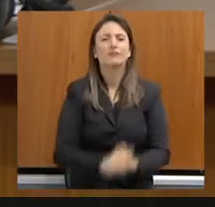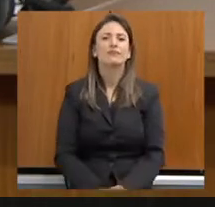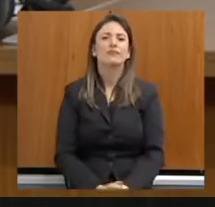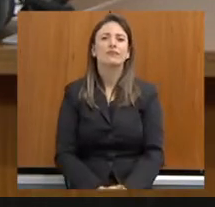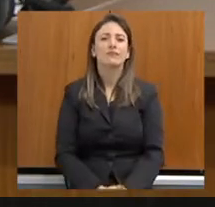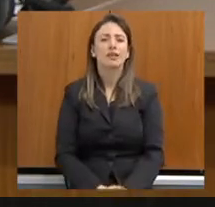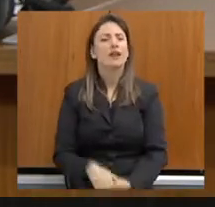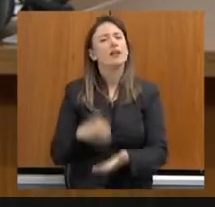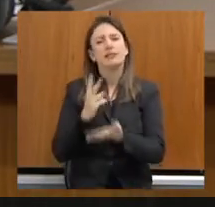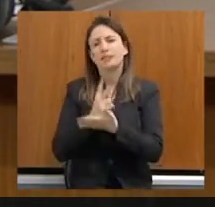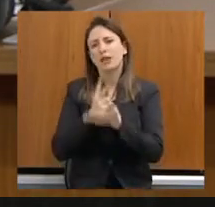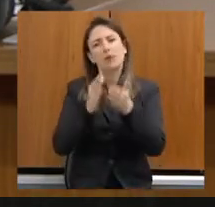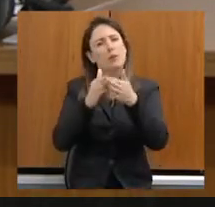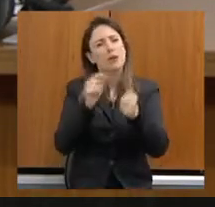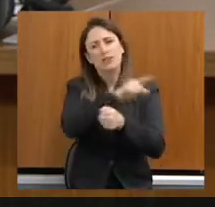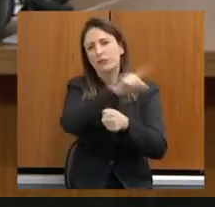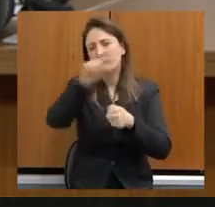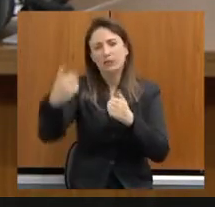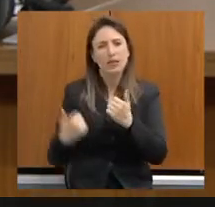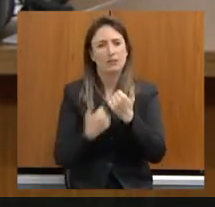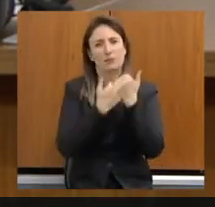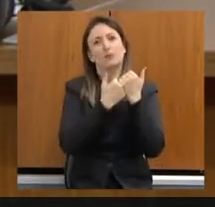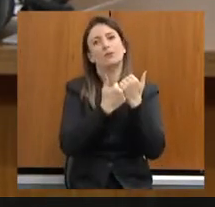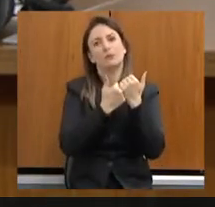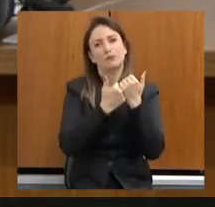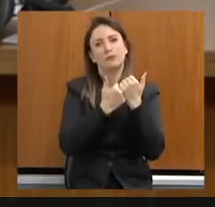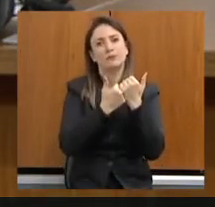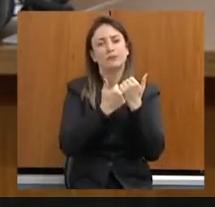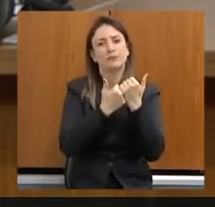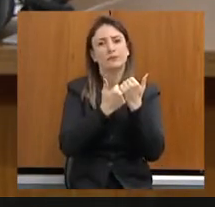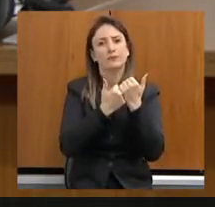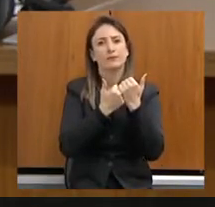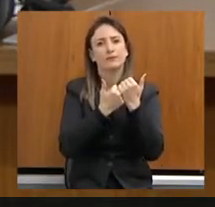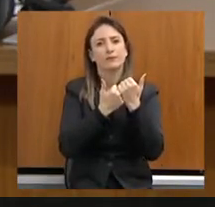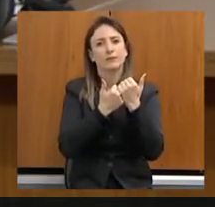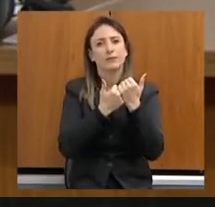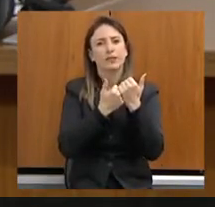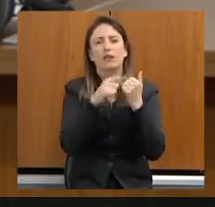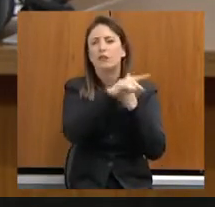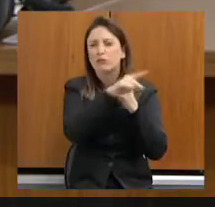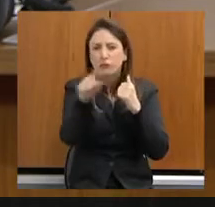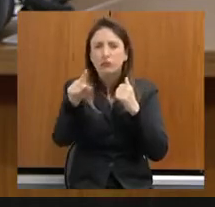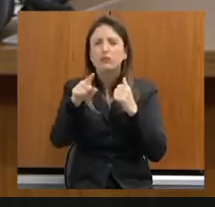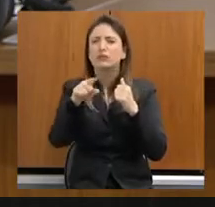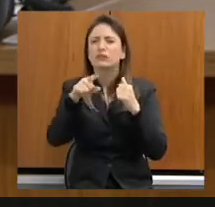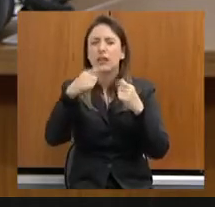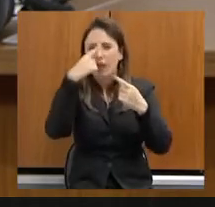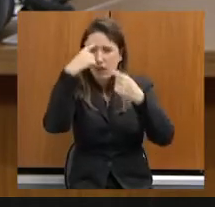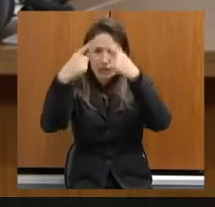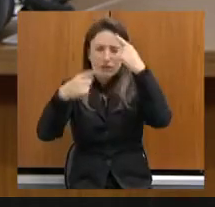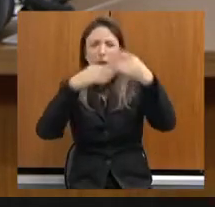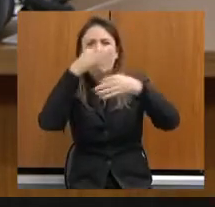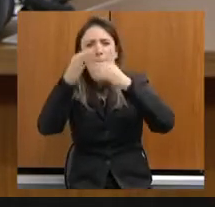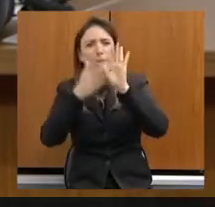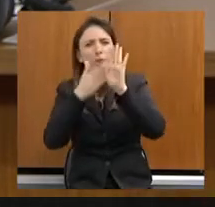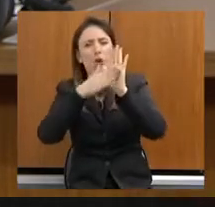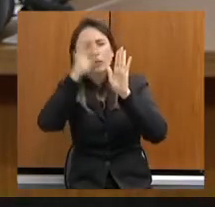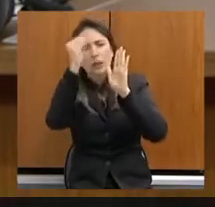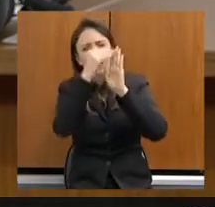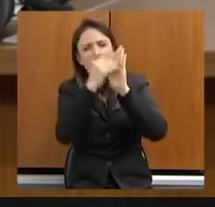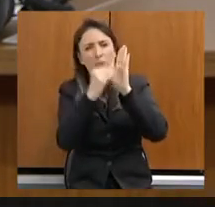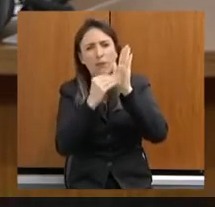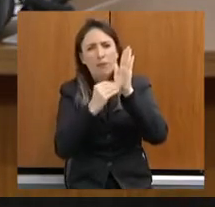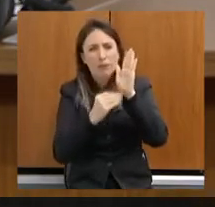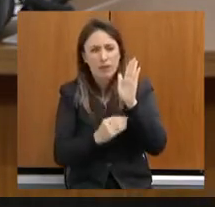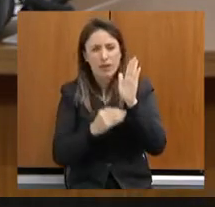peço apoio de vocês e vou ter sempre colocar propostas no portfólio nosso de emendas com com ações